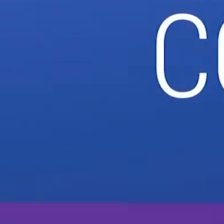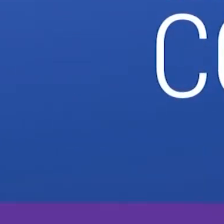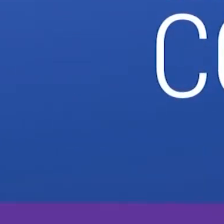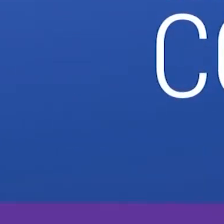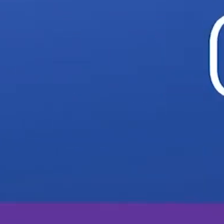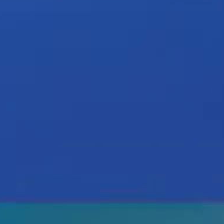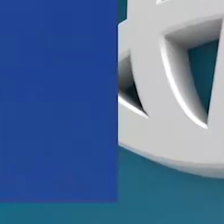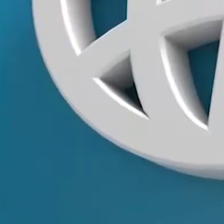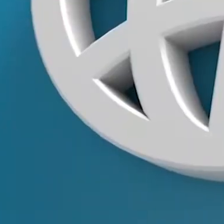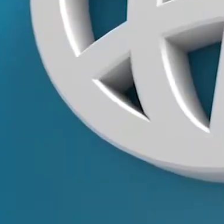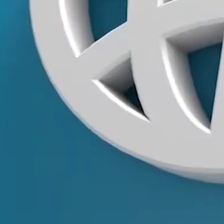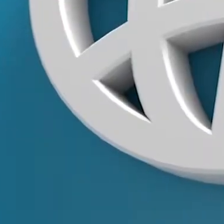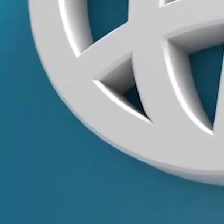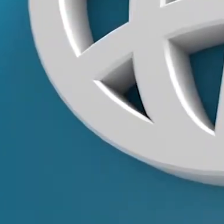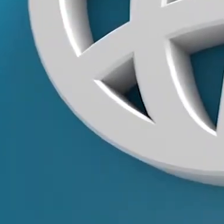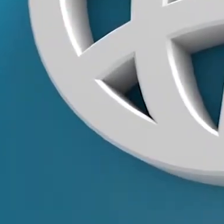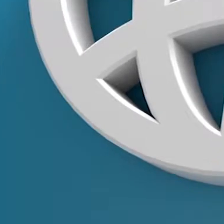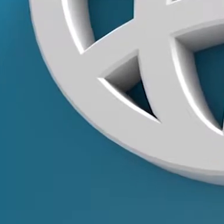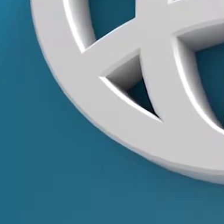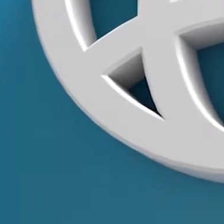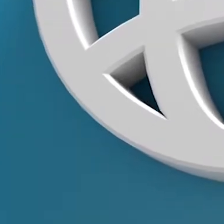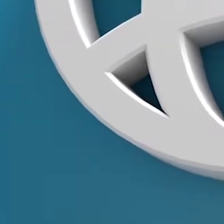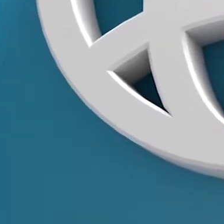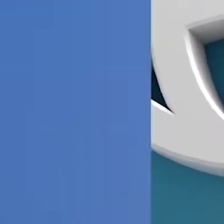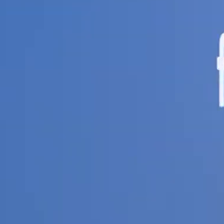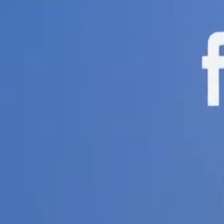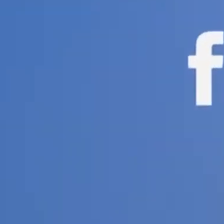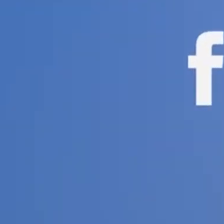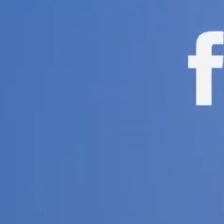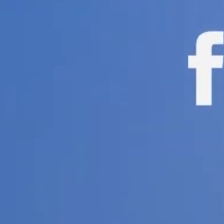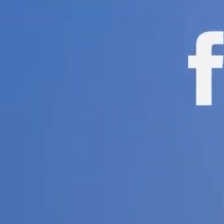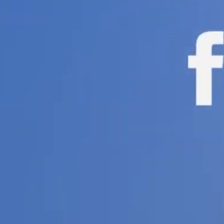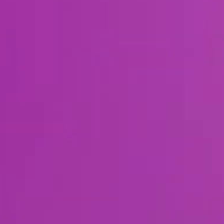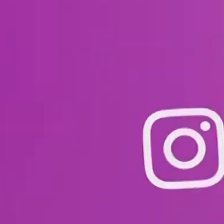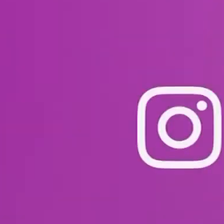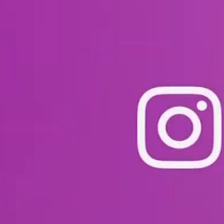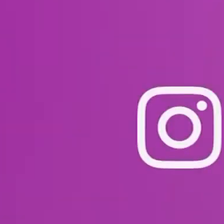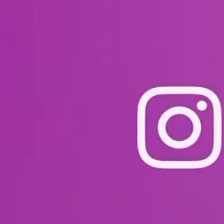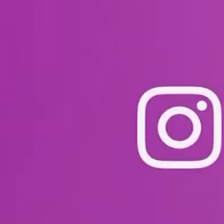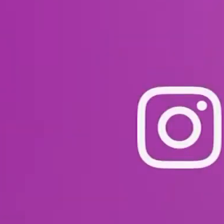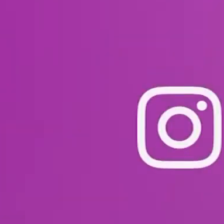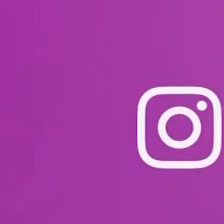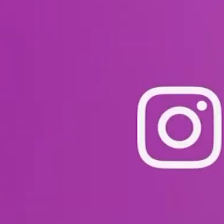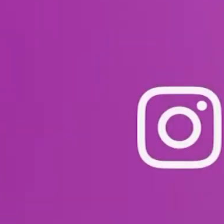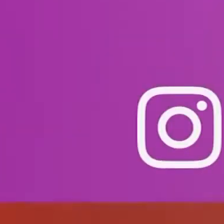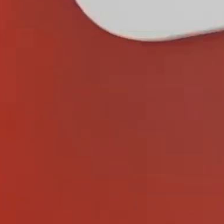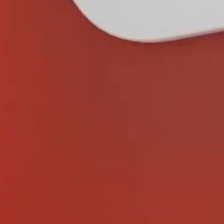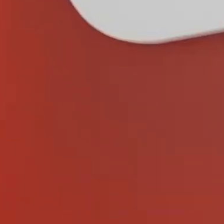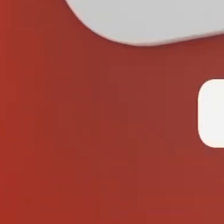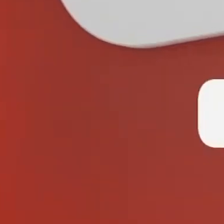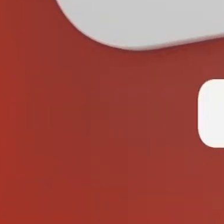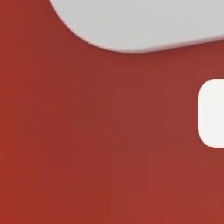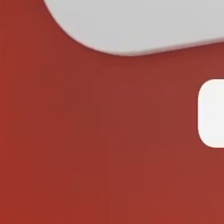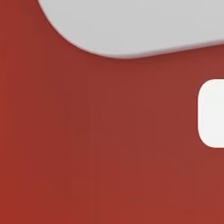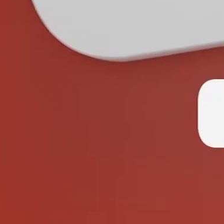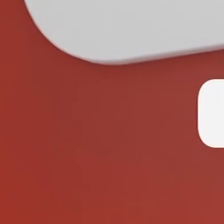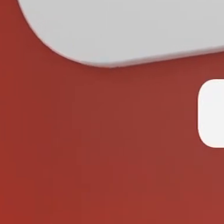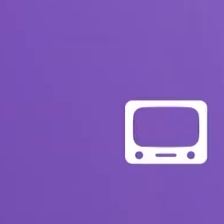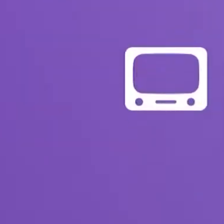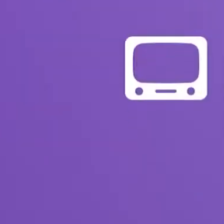doença pode voltar, mais forte. Família, amigos, profissionais de saúde, todos juntos